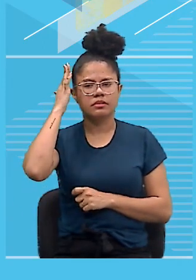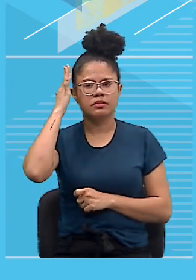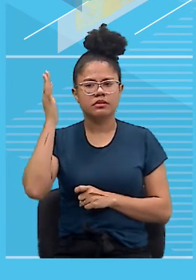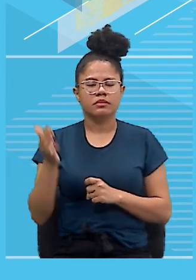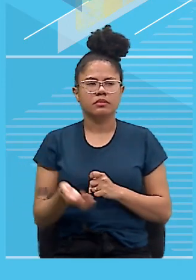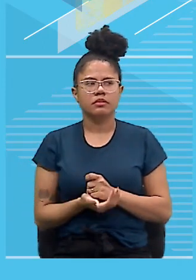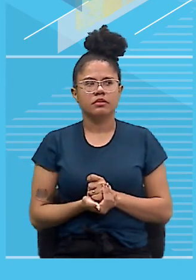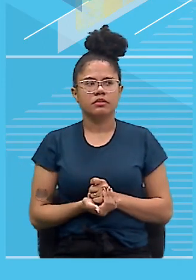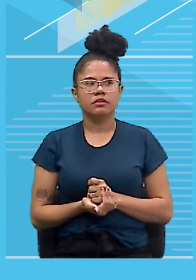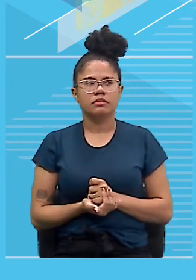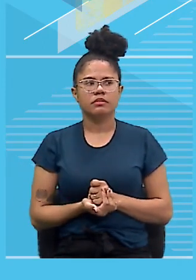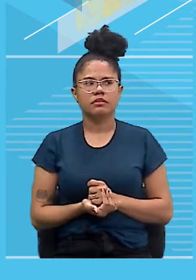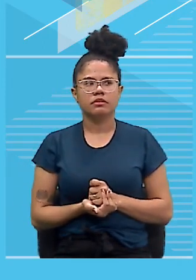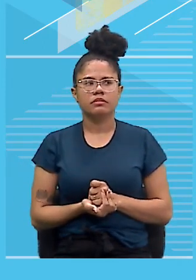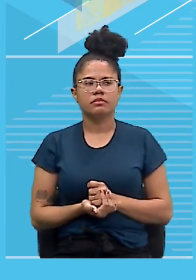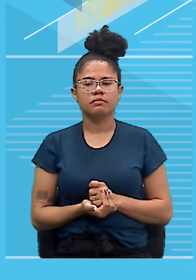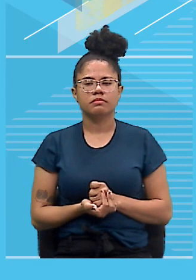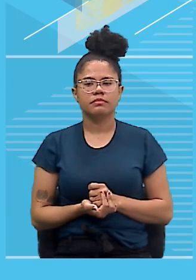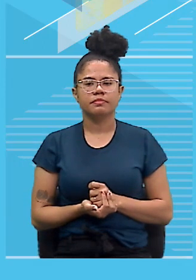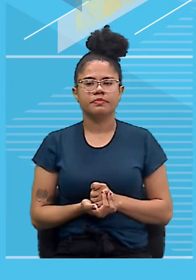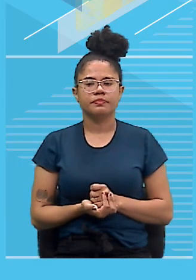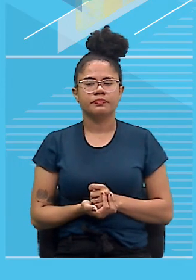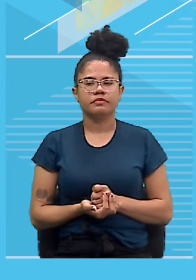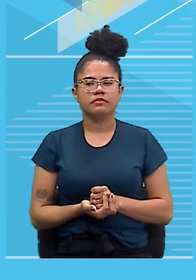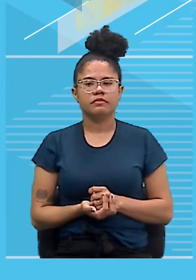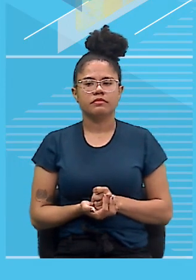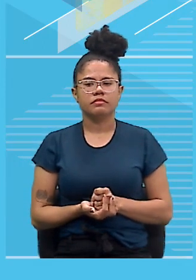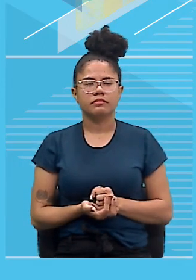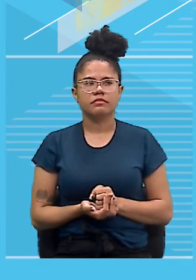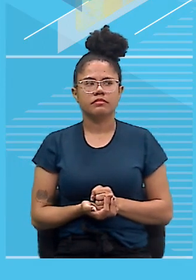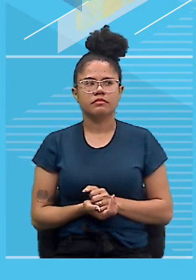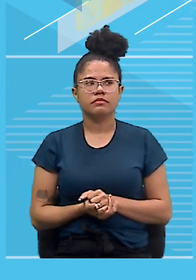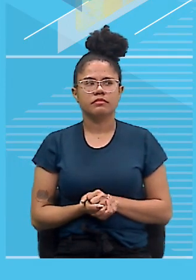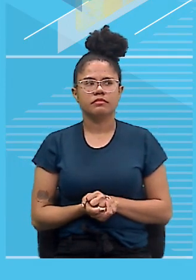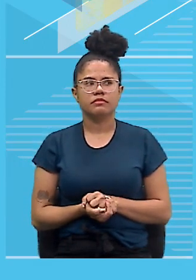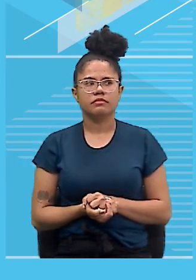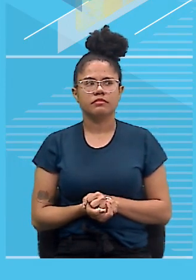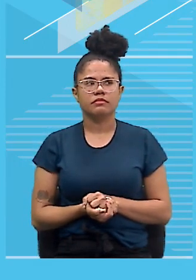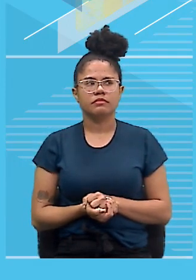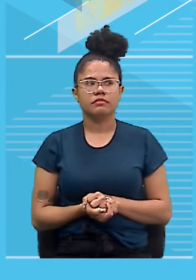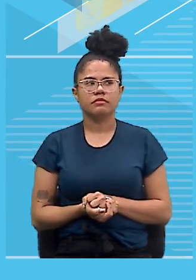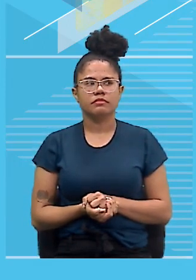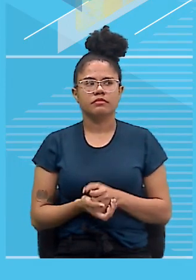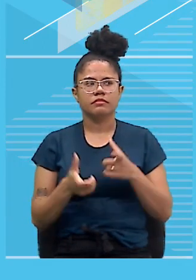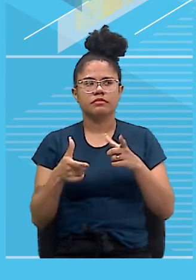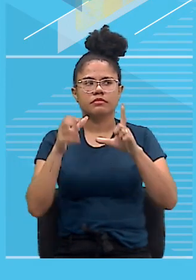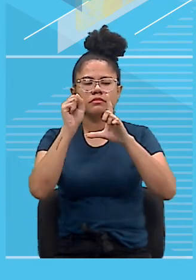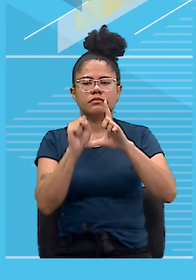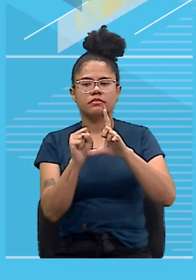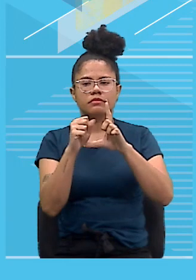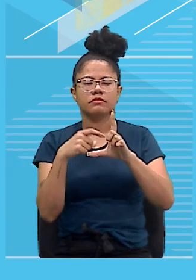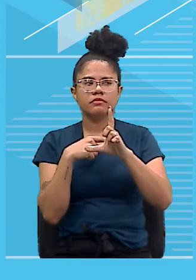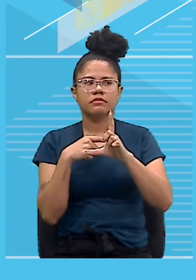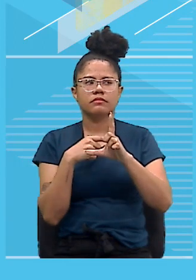que ele é dividido em parte sul e parte norte a parte sul é controlada pelo